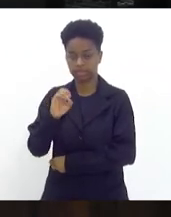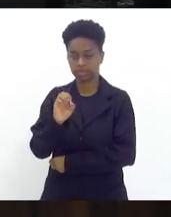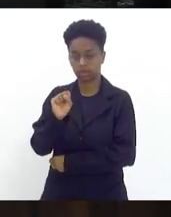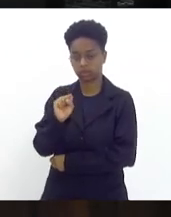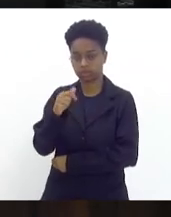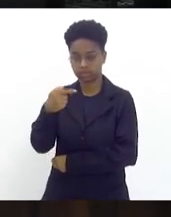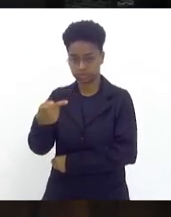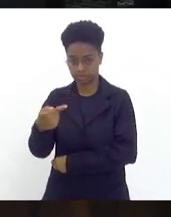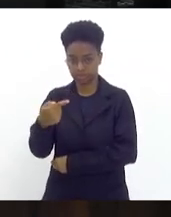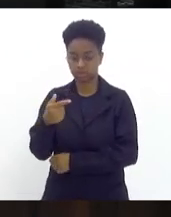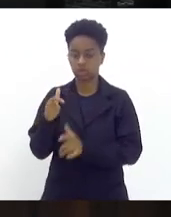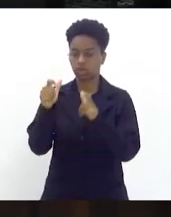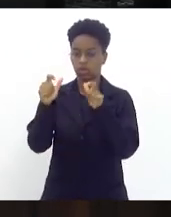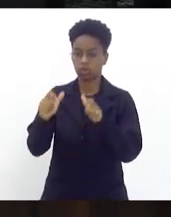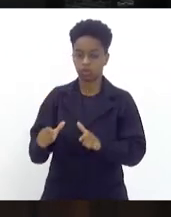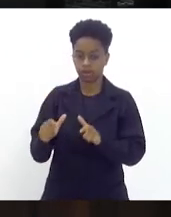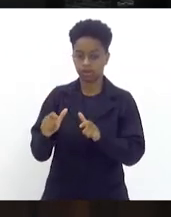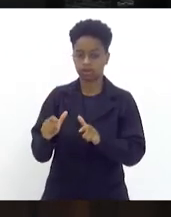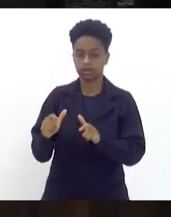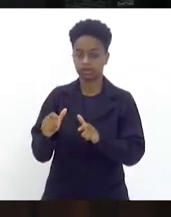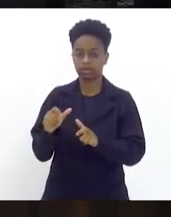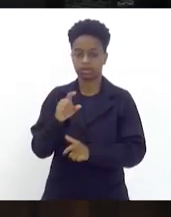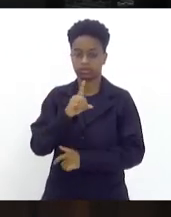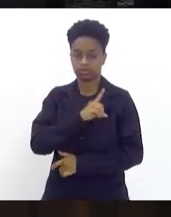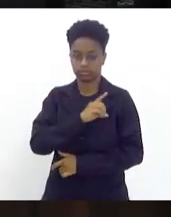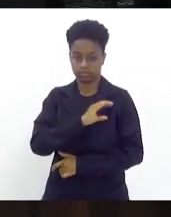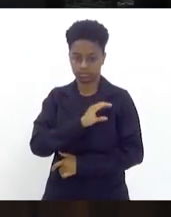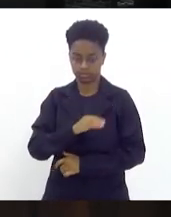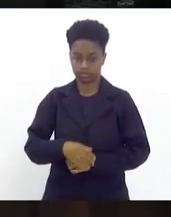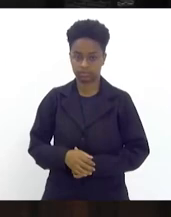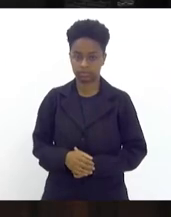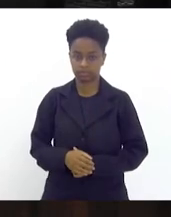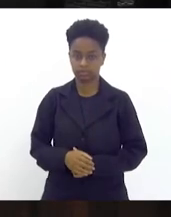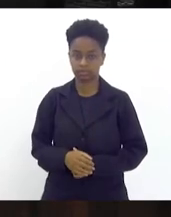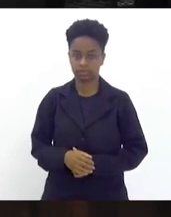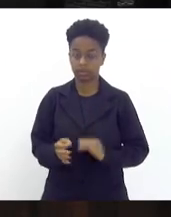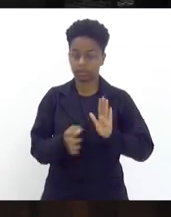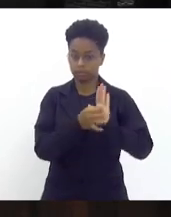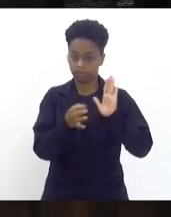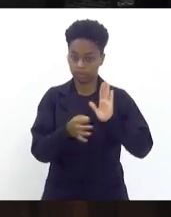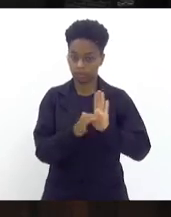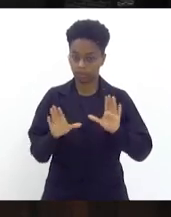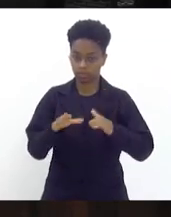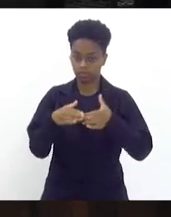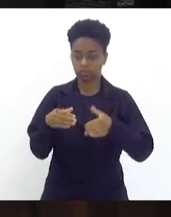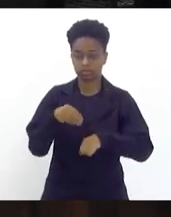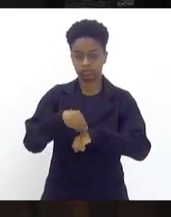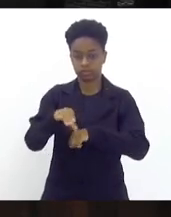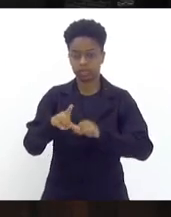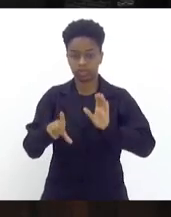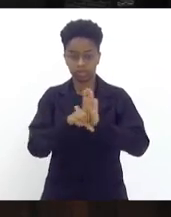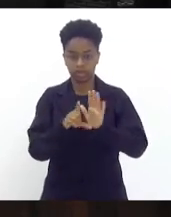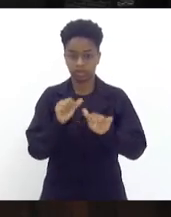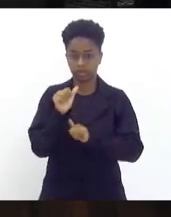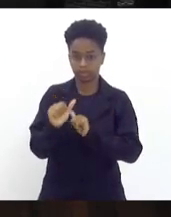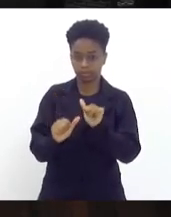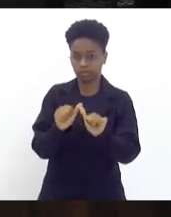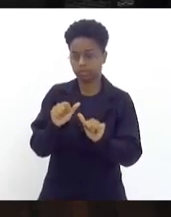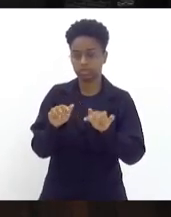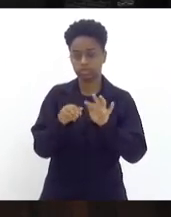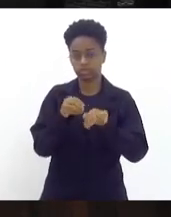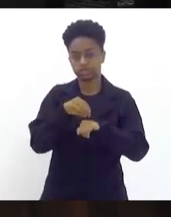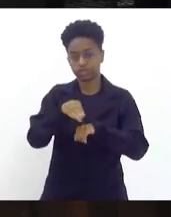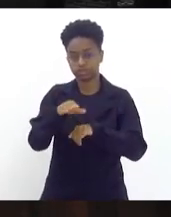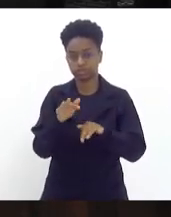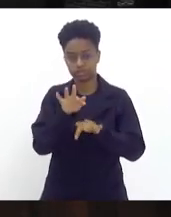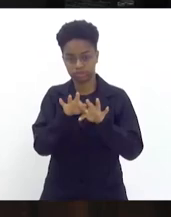de Jesus localizado no município de Duque de Caxias pareceres a comissão dedicação Legislativa pela transformação indicação simples